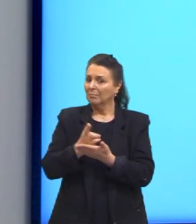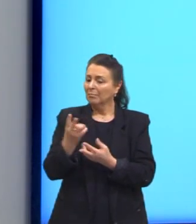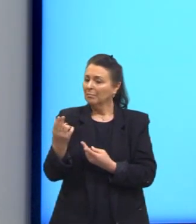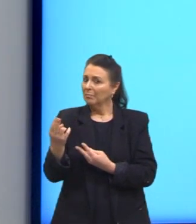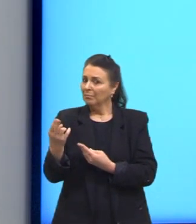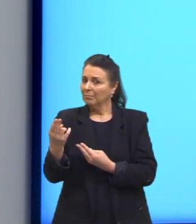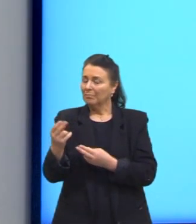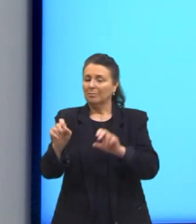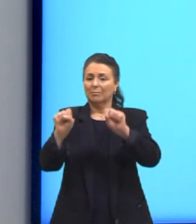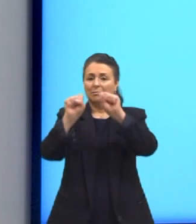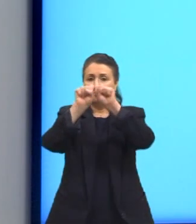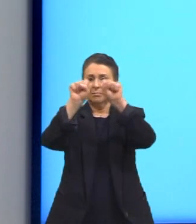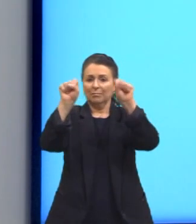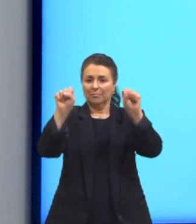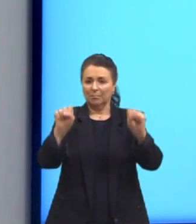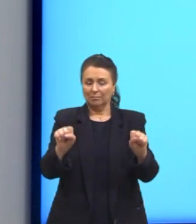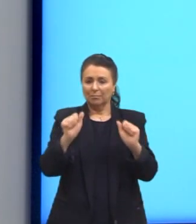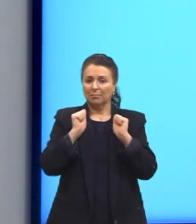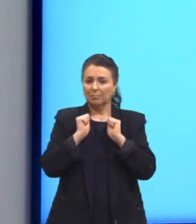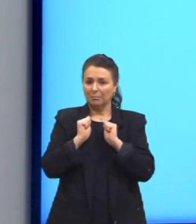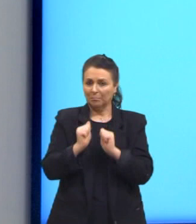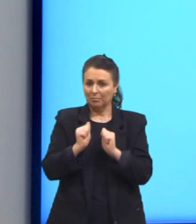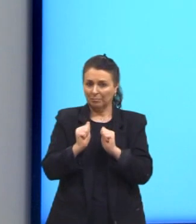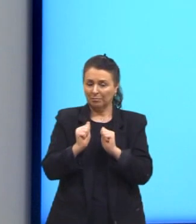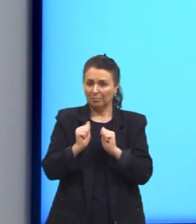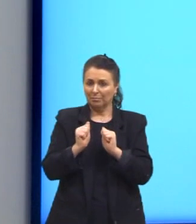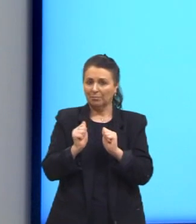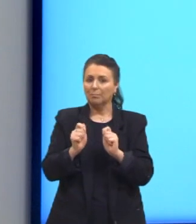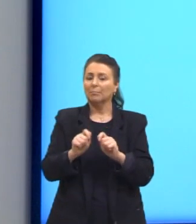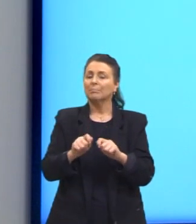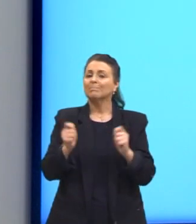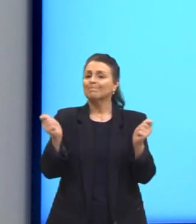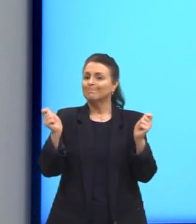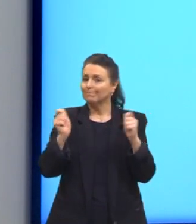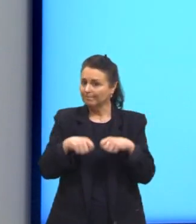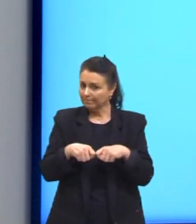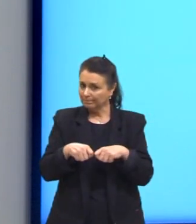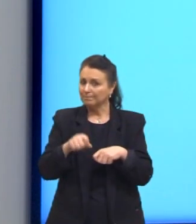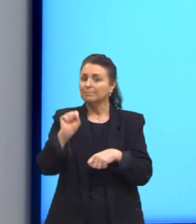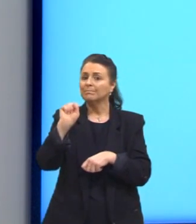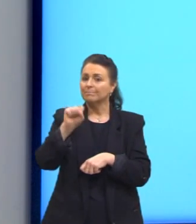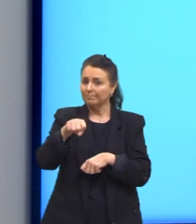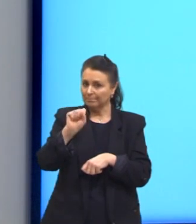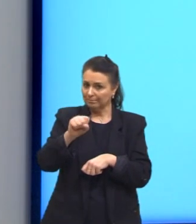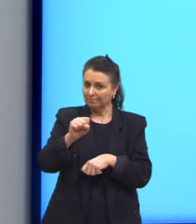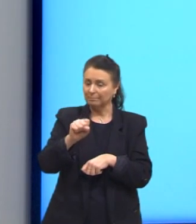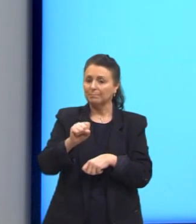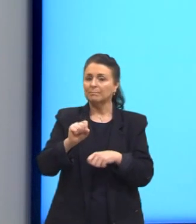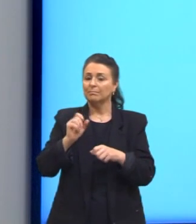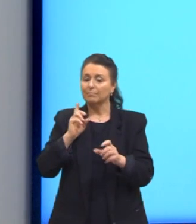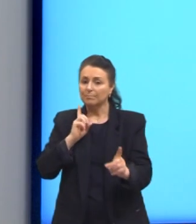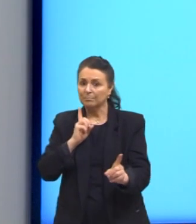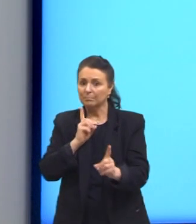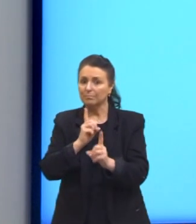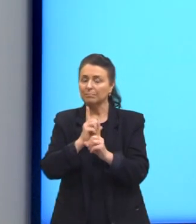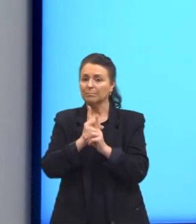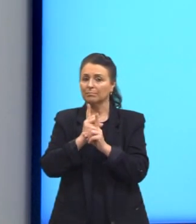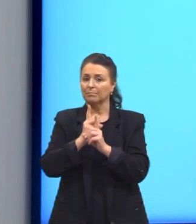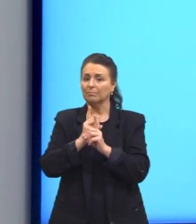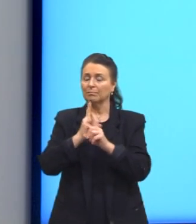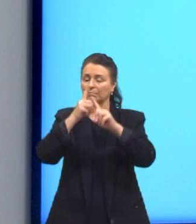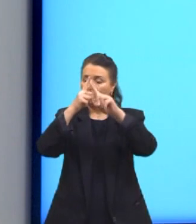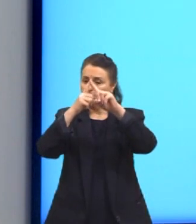nosso sistema, ele pode ser possível e determinado. Eu consigo determinar a solução de todas